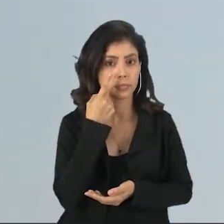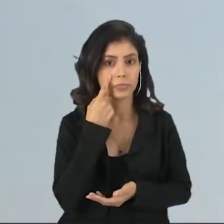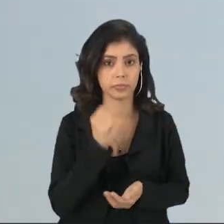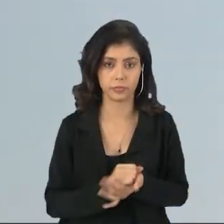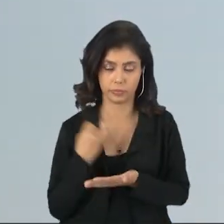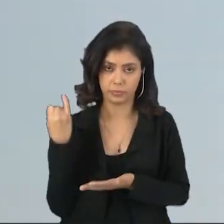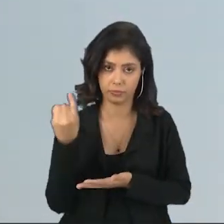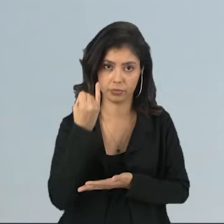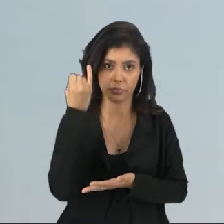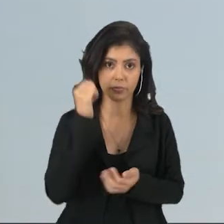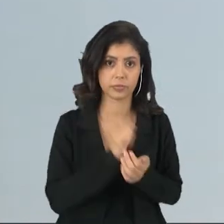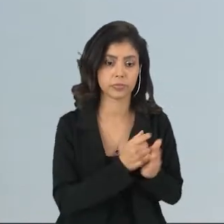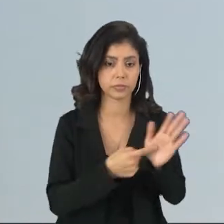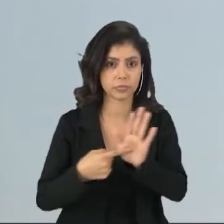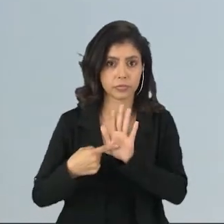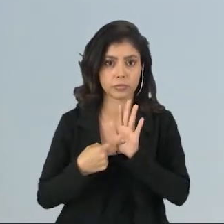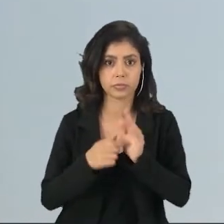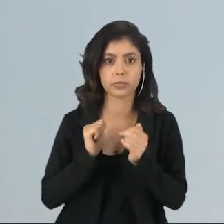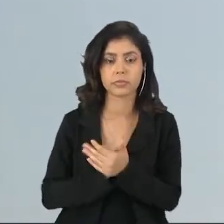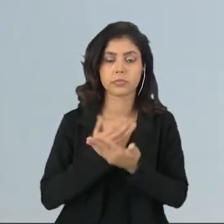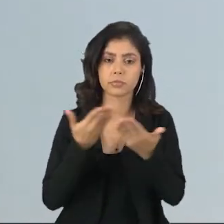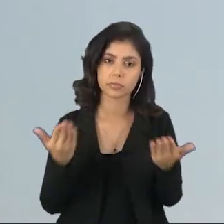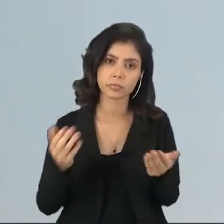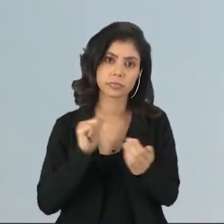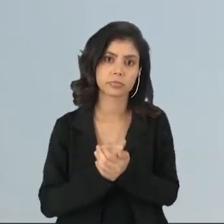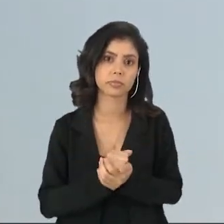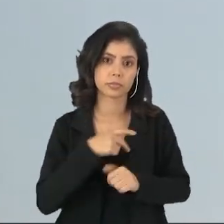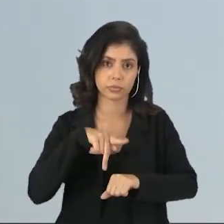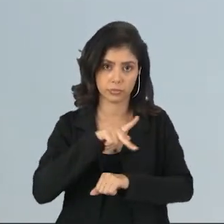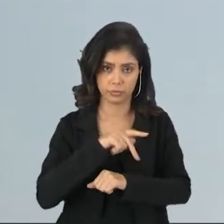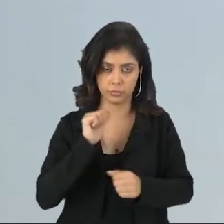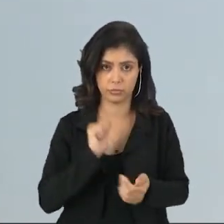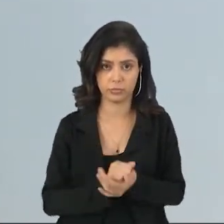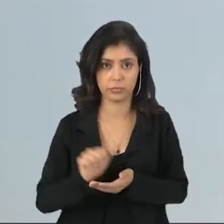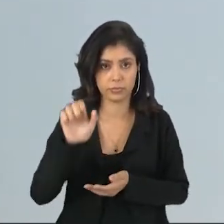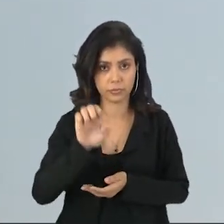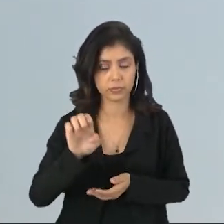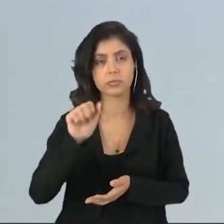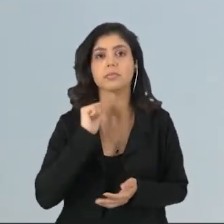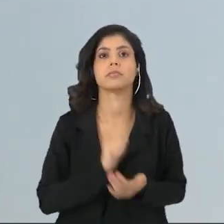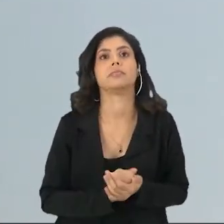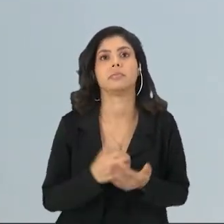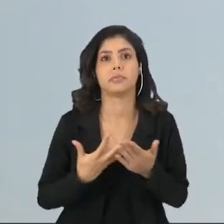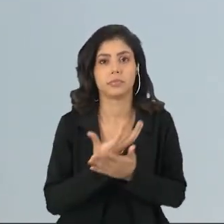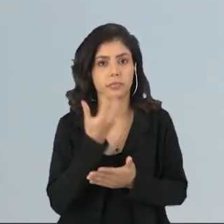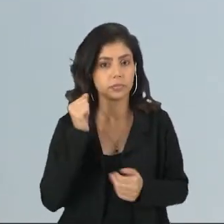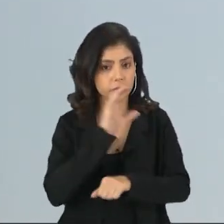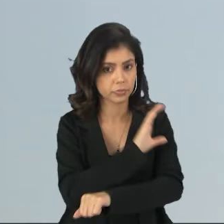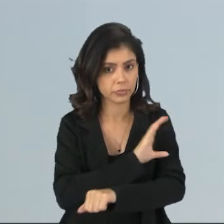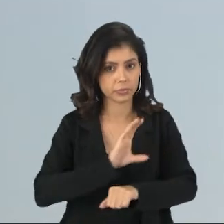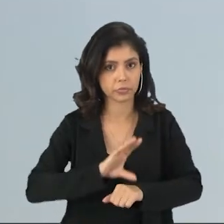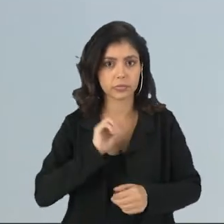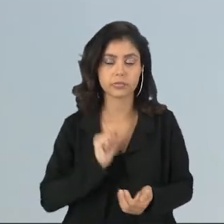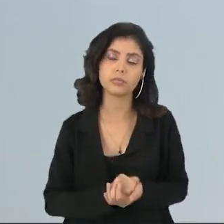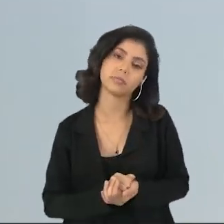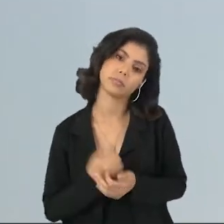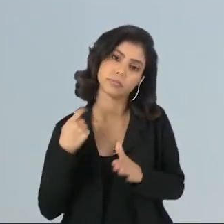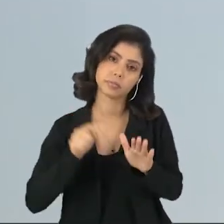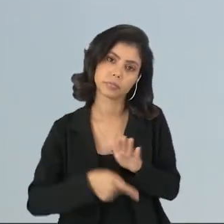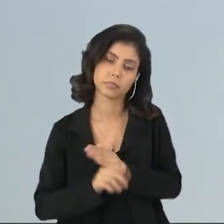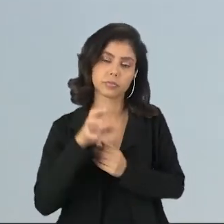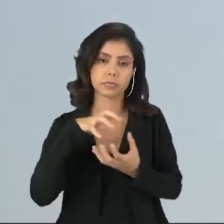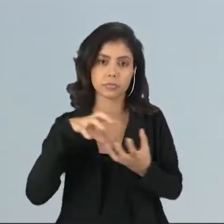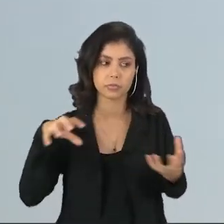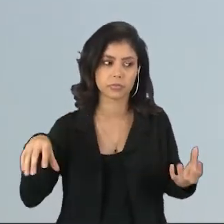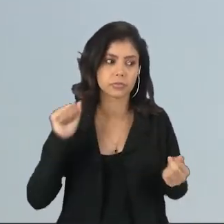a importância que eu estou mostrando para vocês dos países europeus que tiveram a sua inserção de sua cultura dentro do